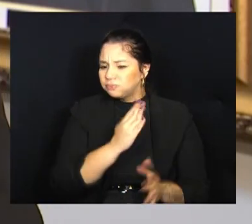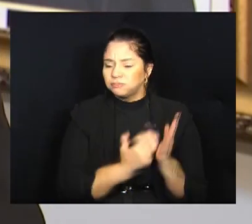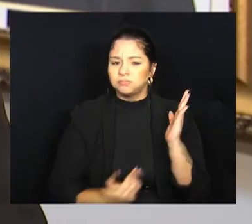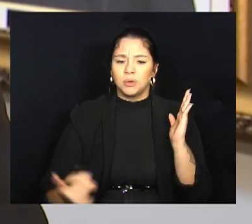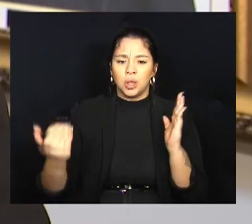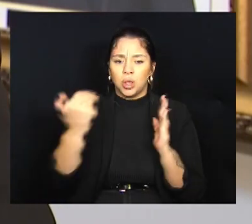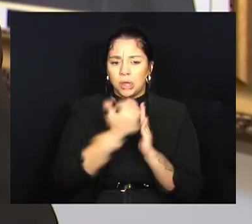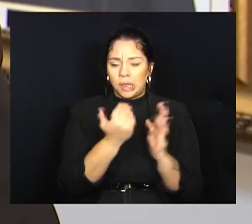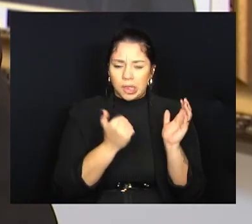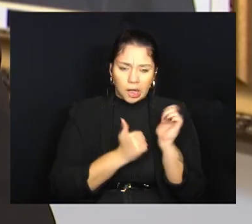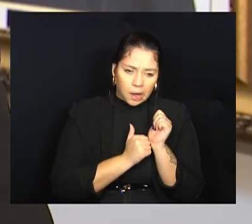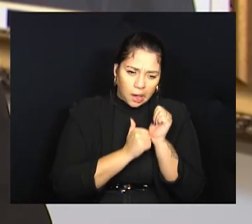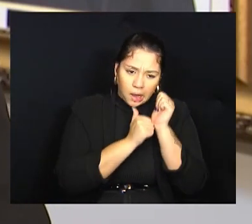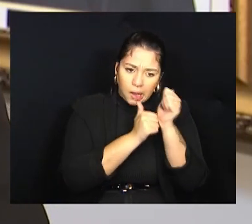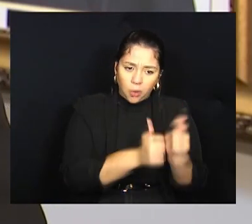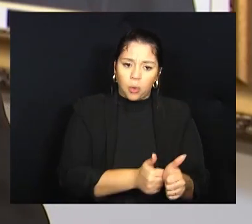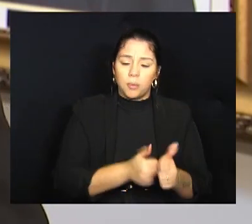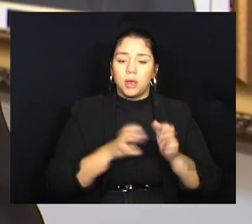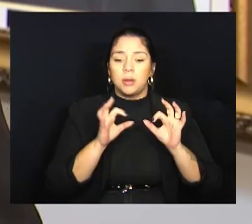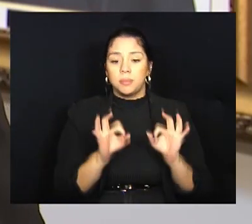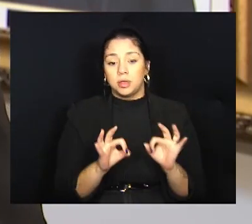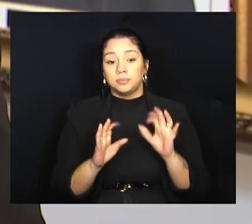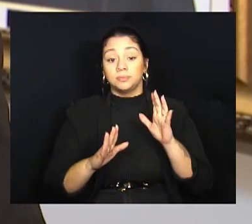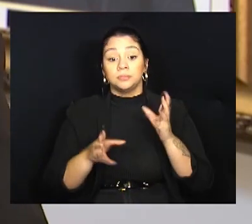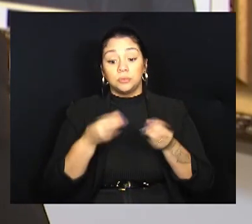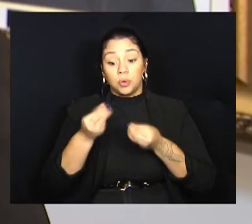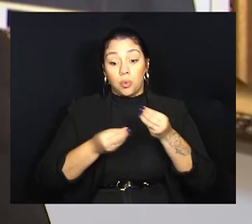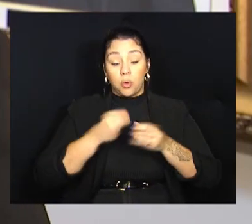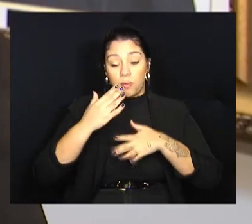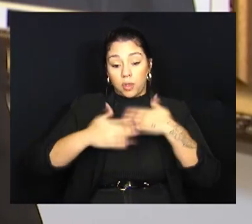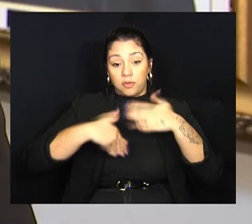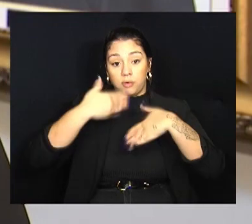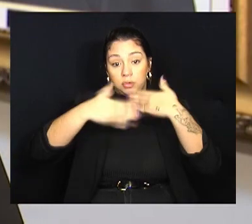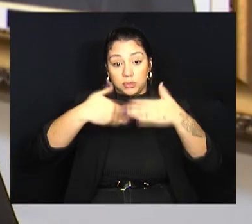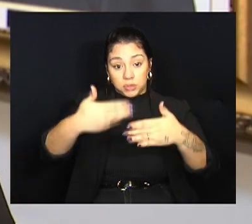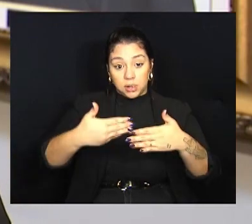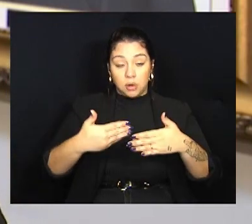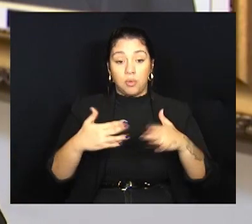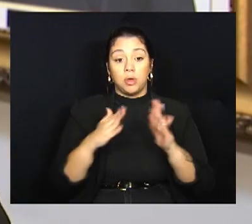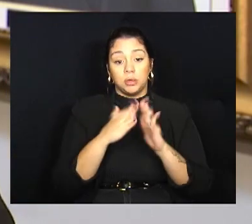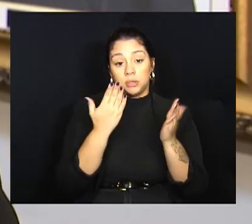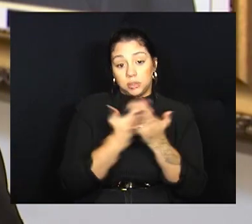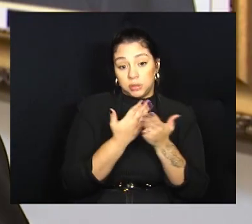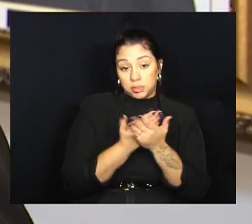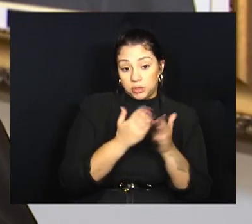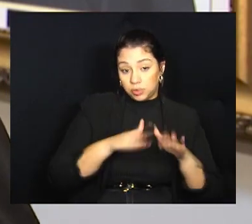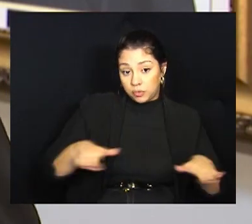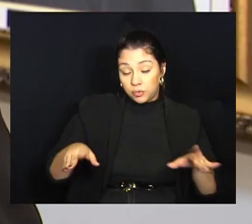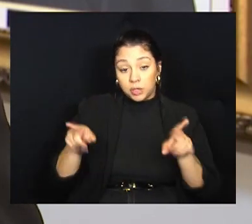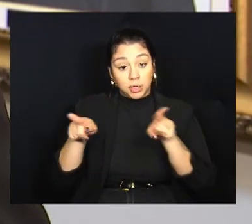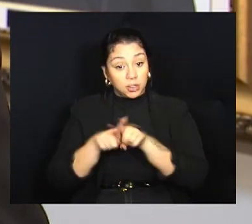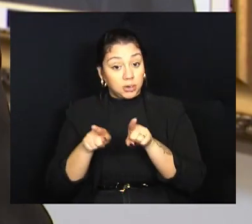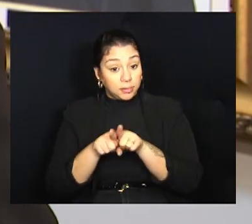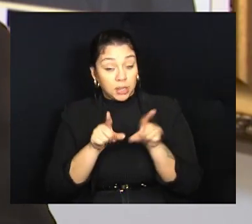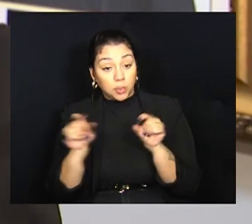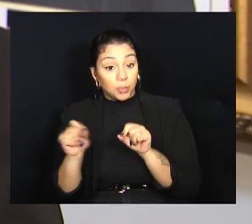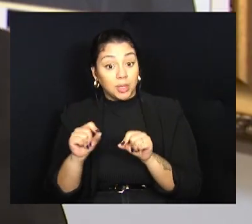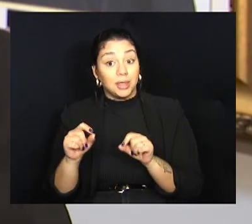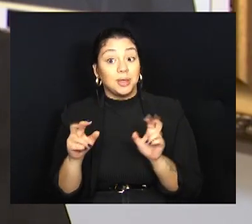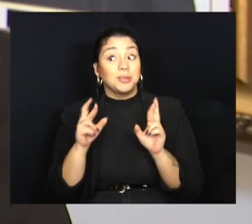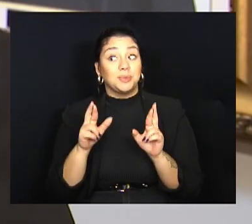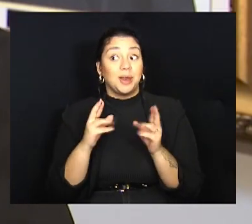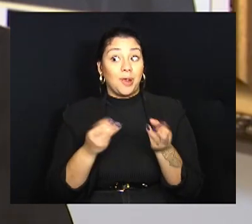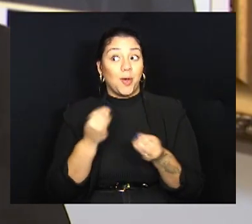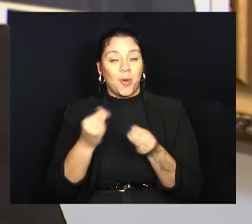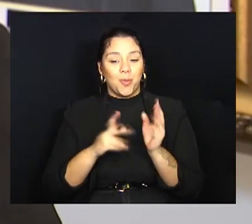e acompanhar a evolução das creches e também esperar, né, os